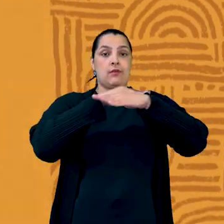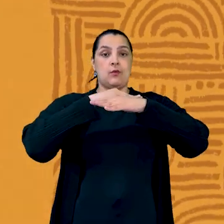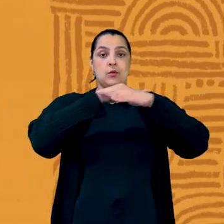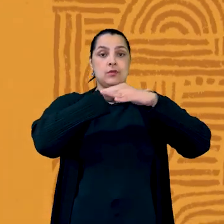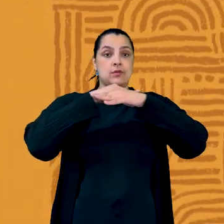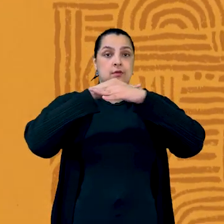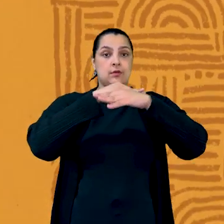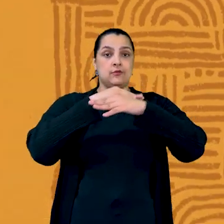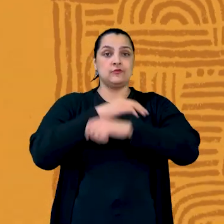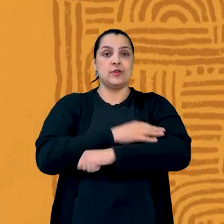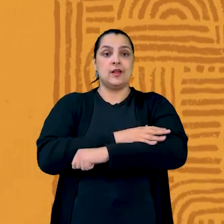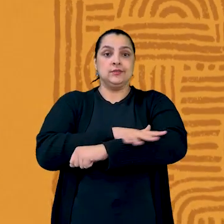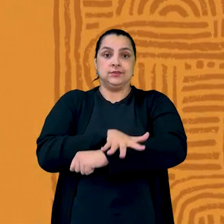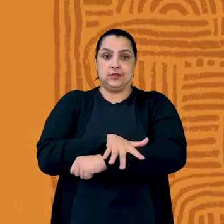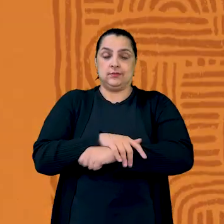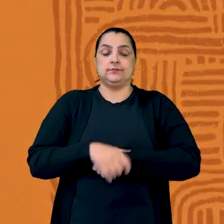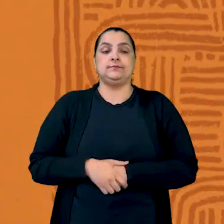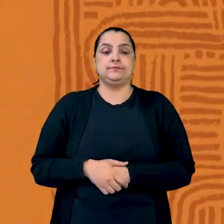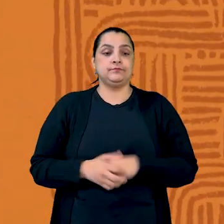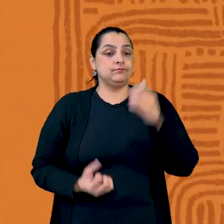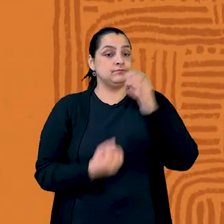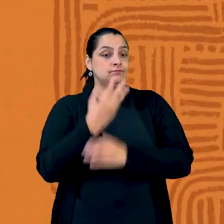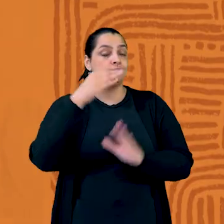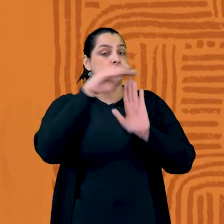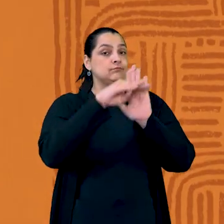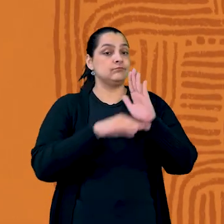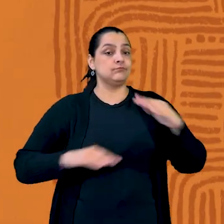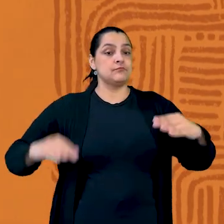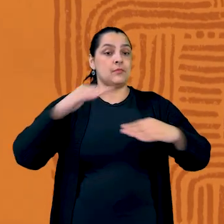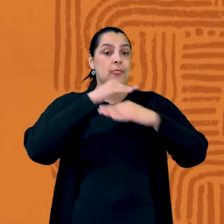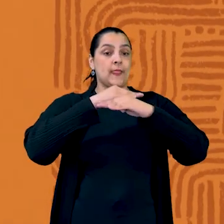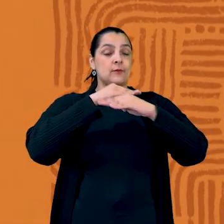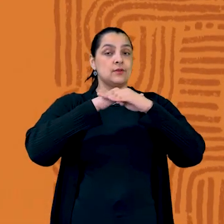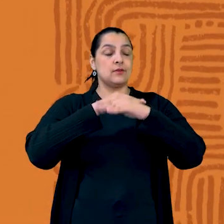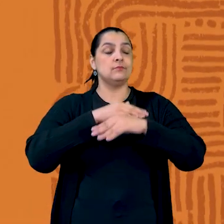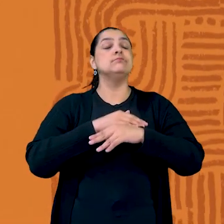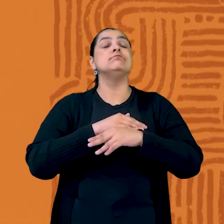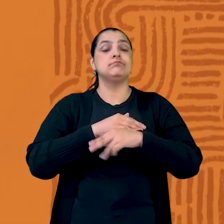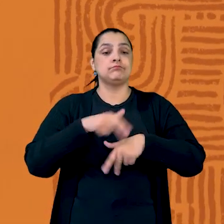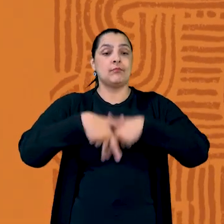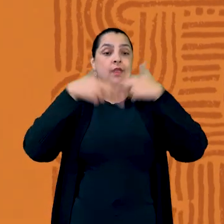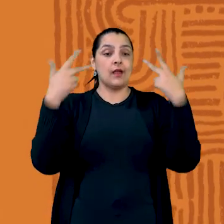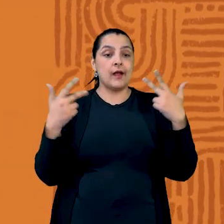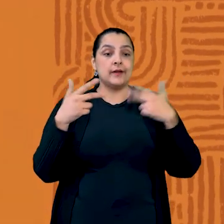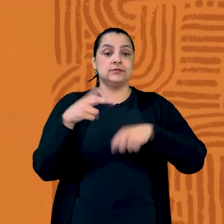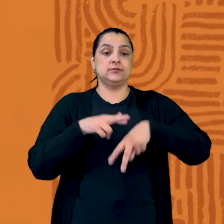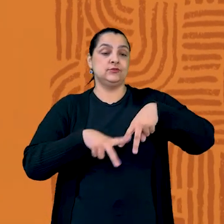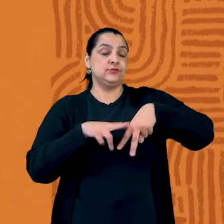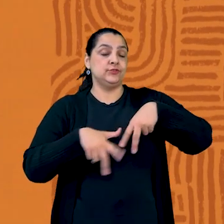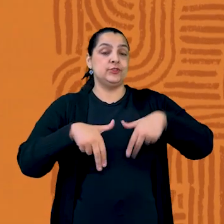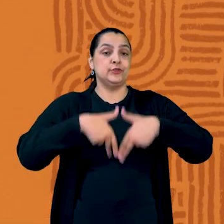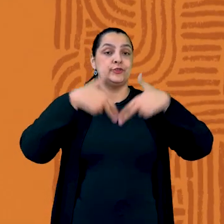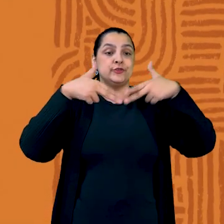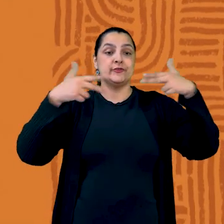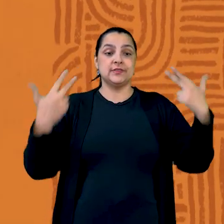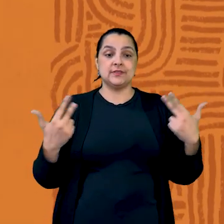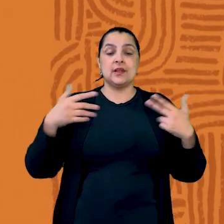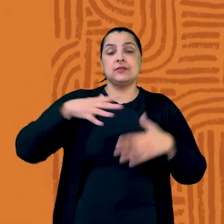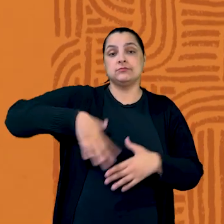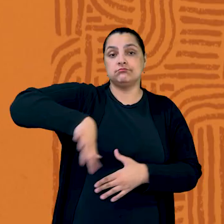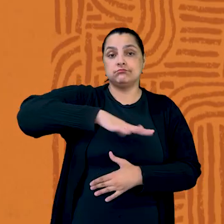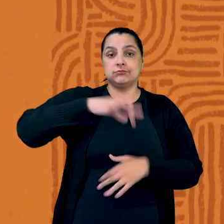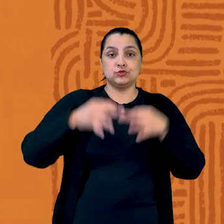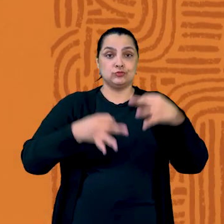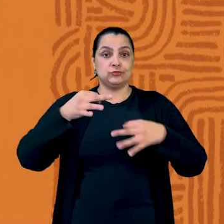pela Equidade Racial, além da criação do Programa de Equidade de Raça, Gênero e Diversidade